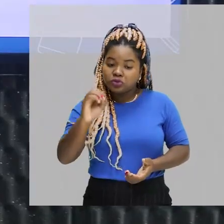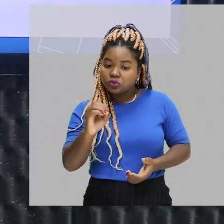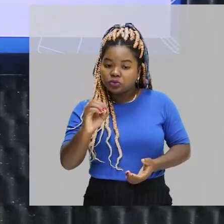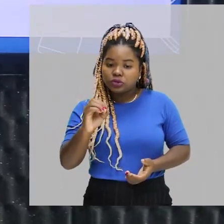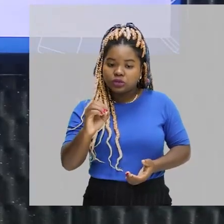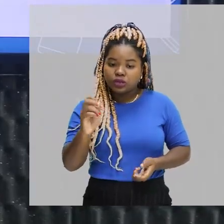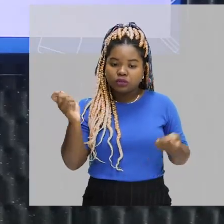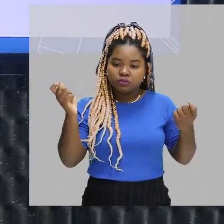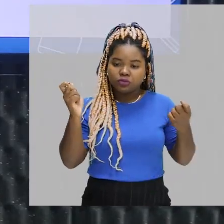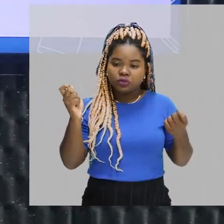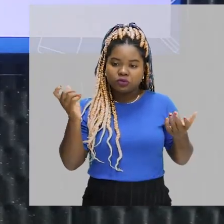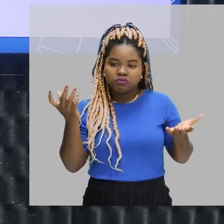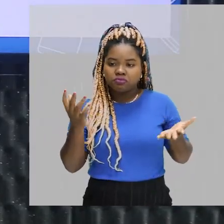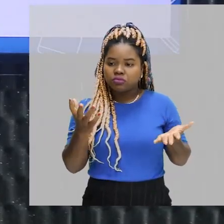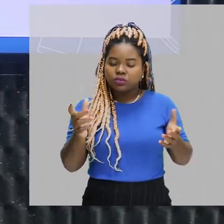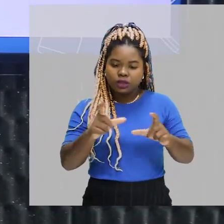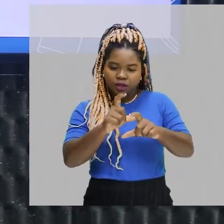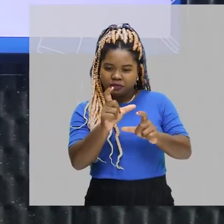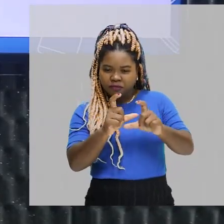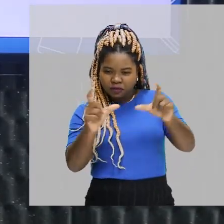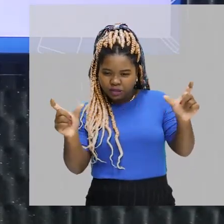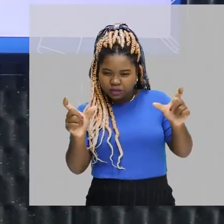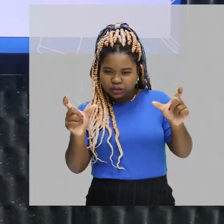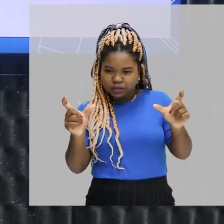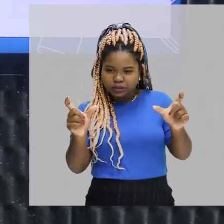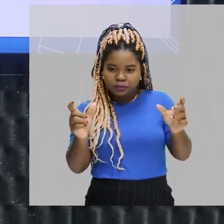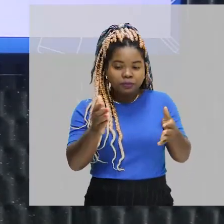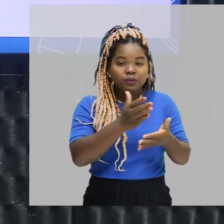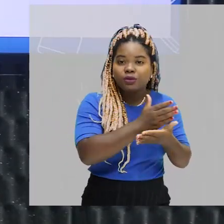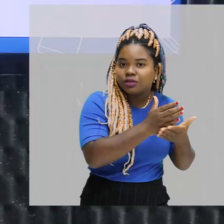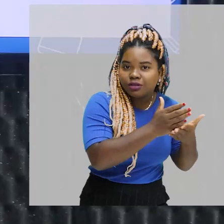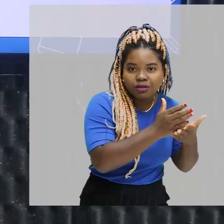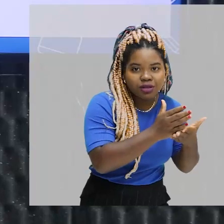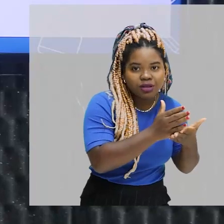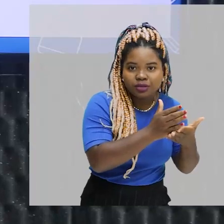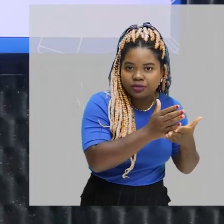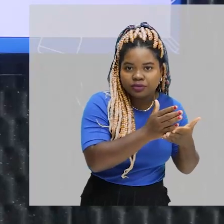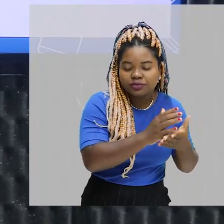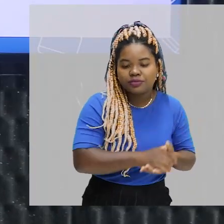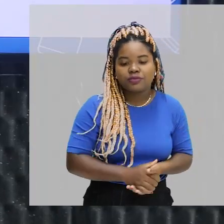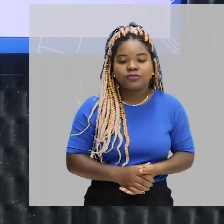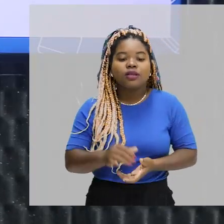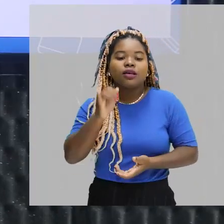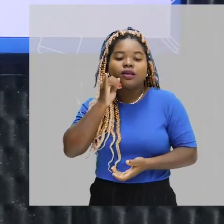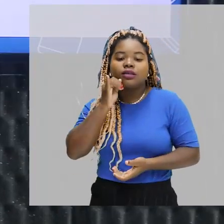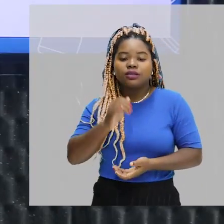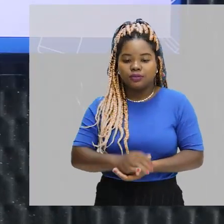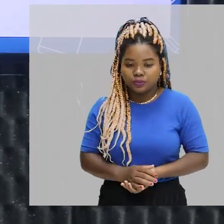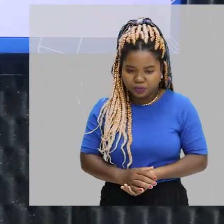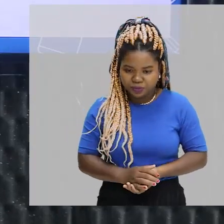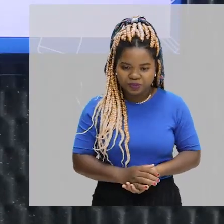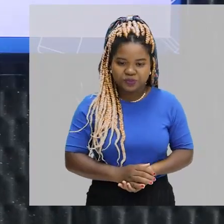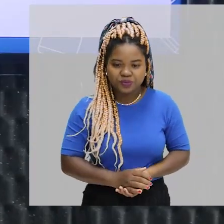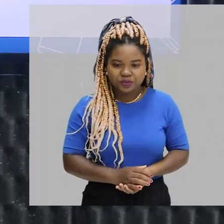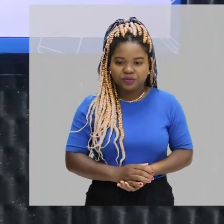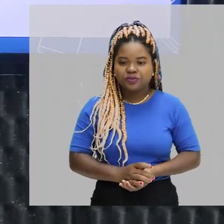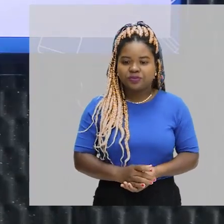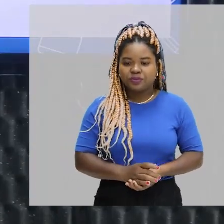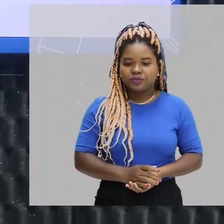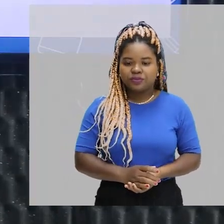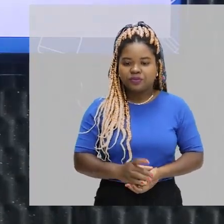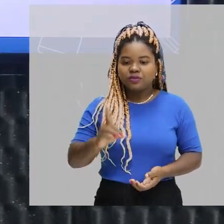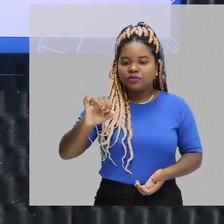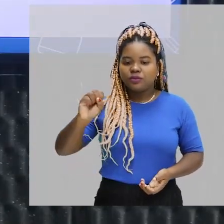início. Olha só, nós nunca concordamos de você. Esse nunca, bem aqui, que é um advérbio,